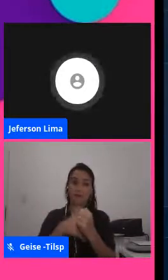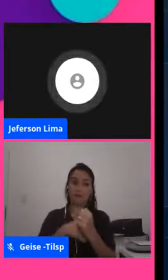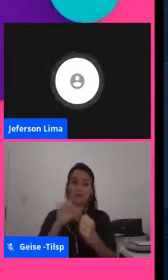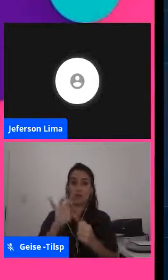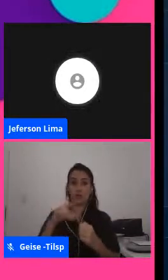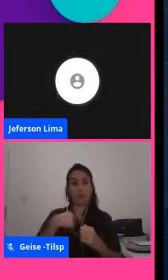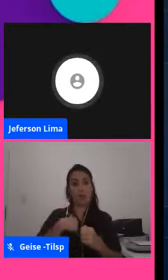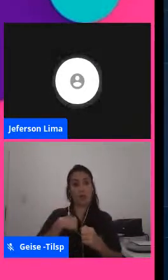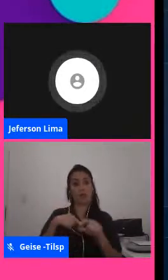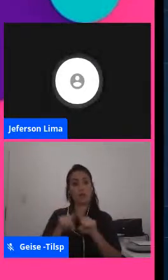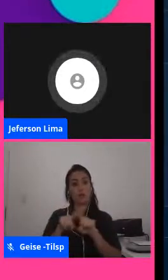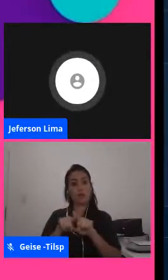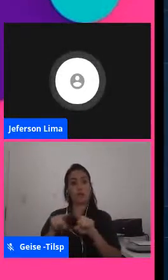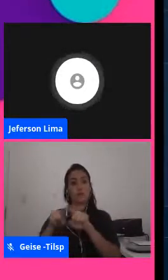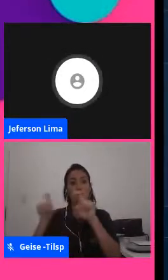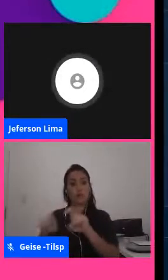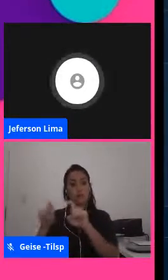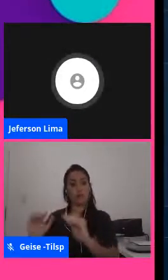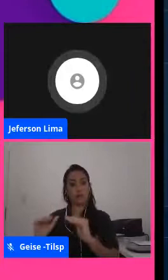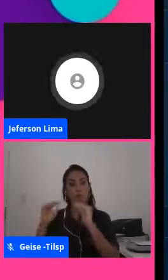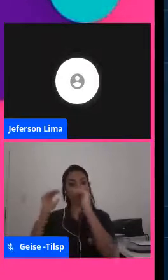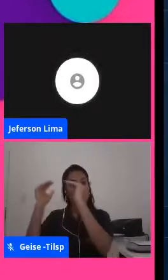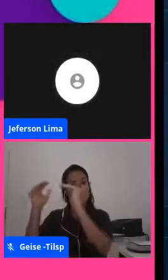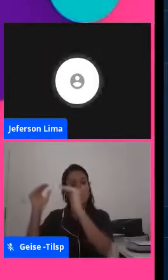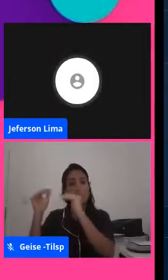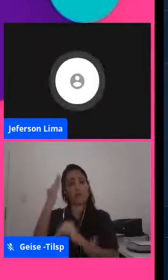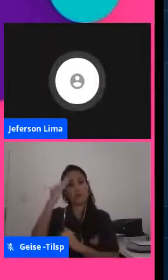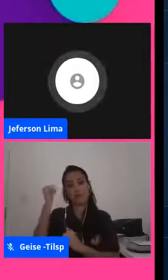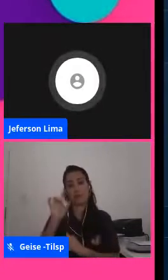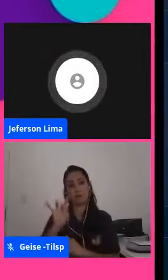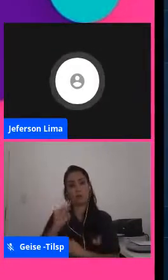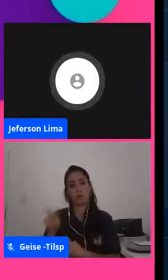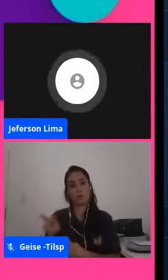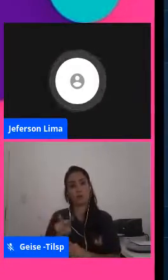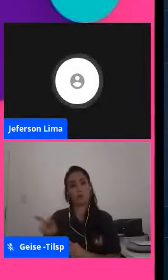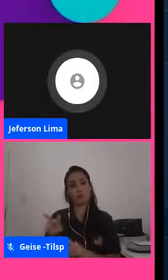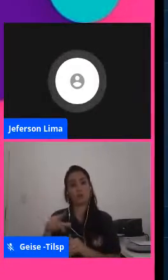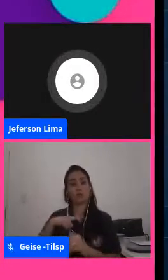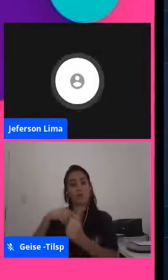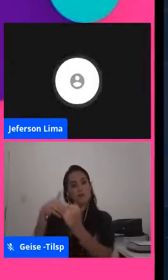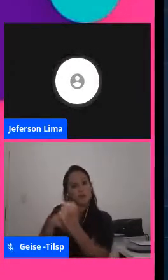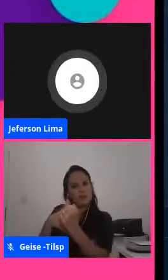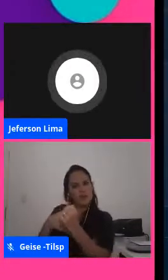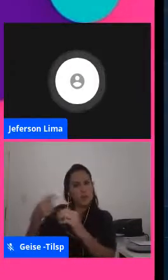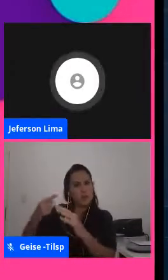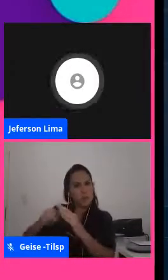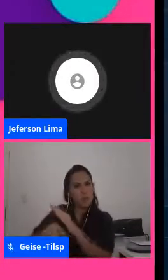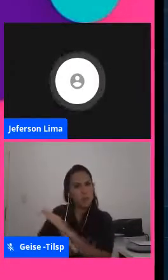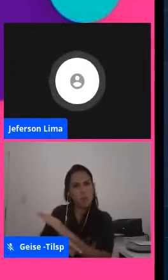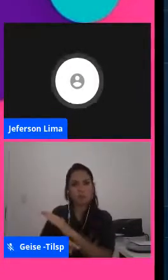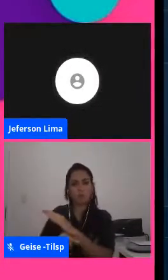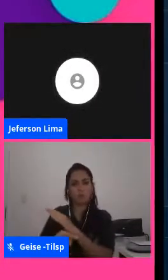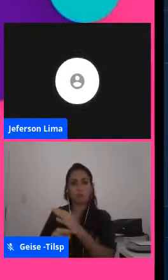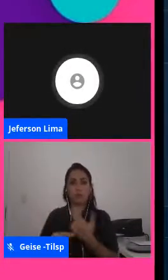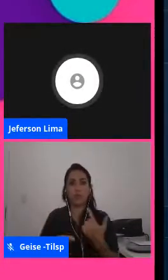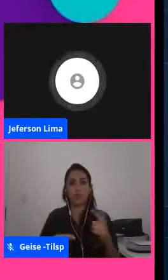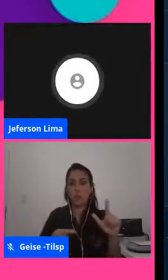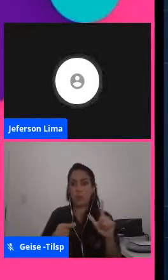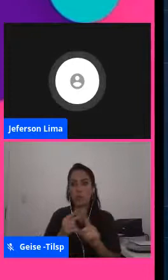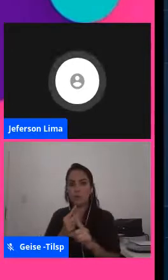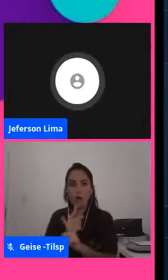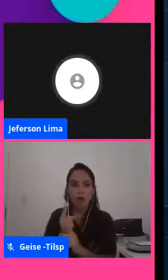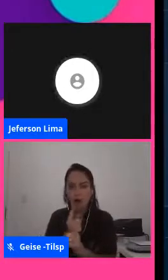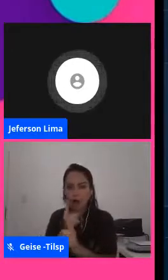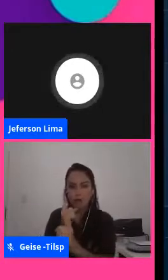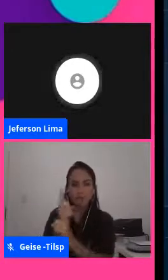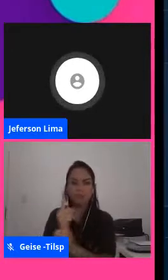tipo de documento aqui, ele está protegido sobre sete chaves. Então, se eu chegar no meu dispositivo e falar que para ele enviar um dado, ele